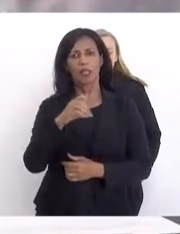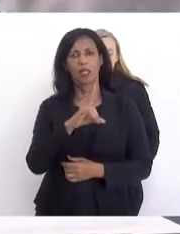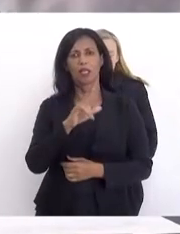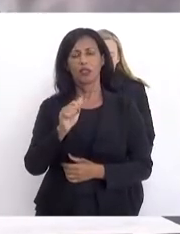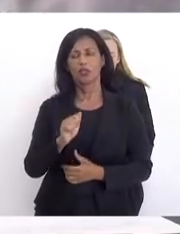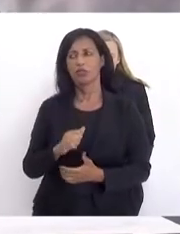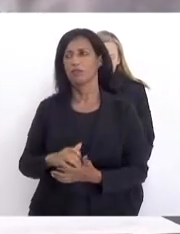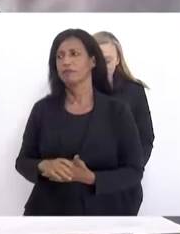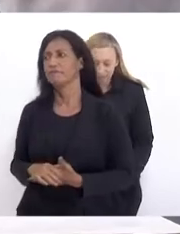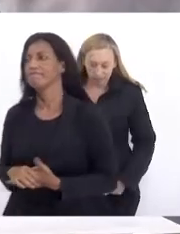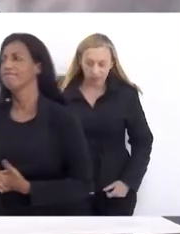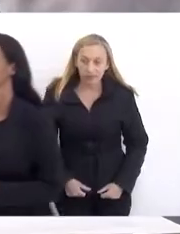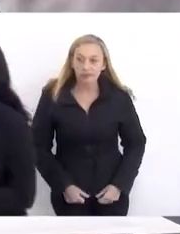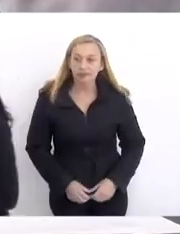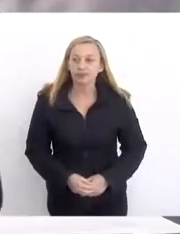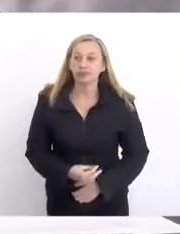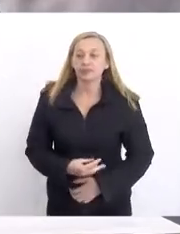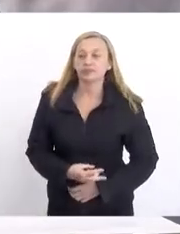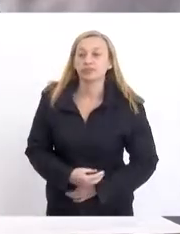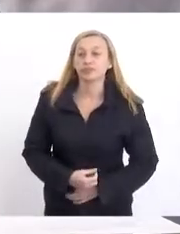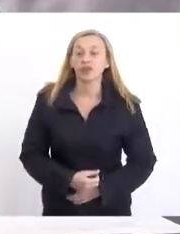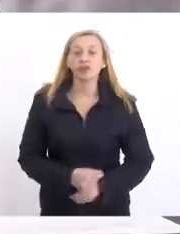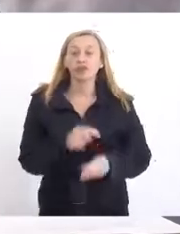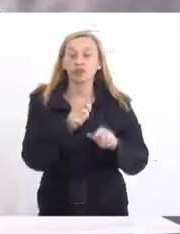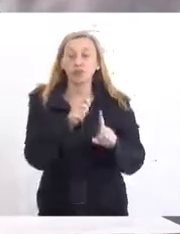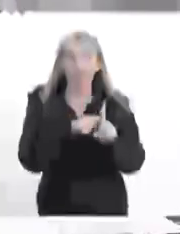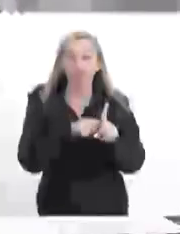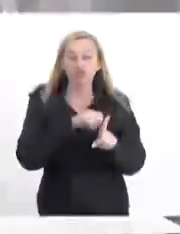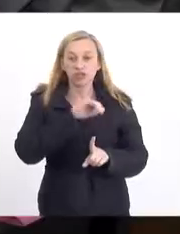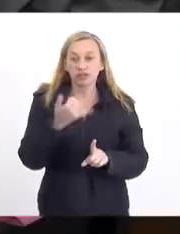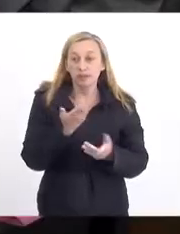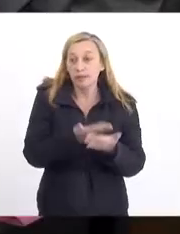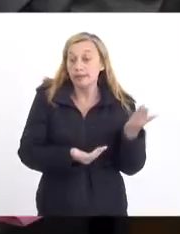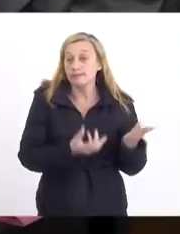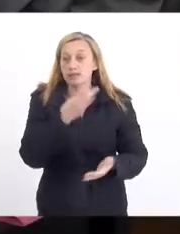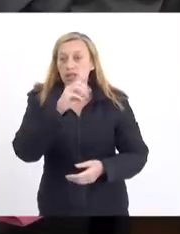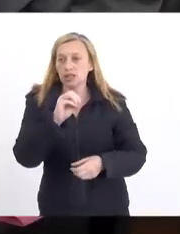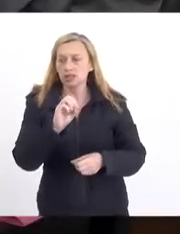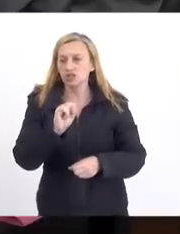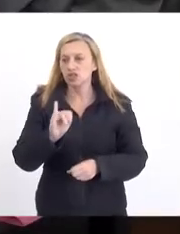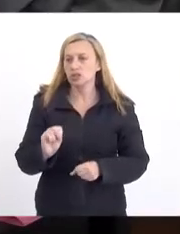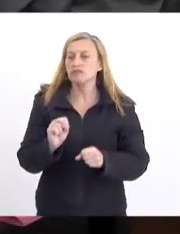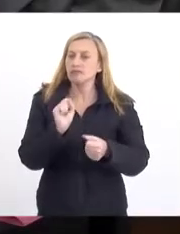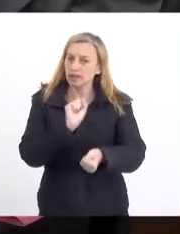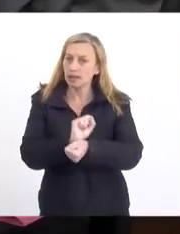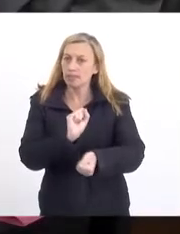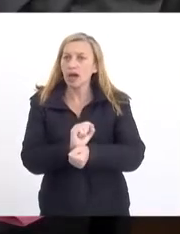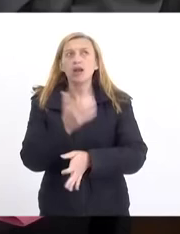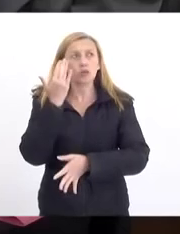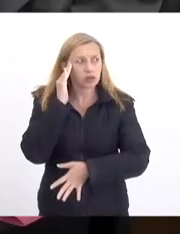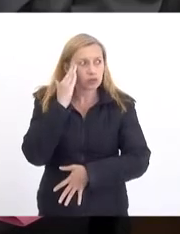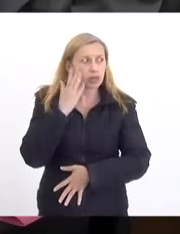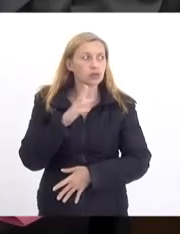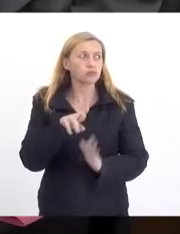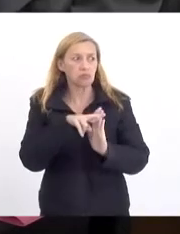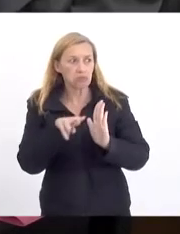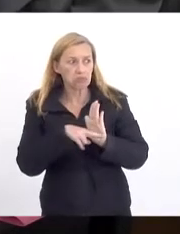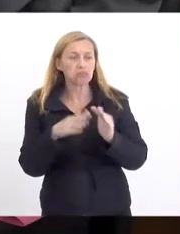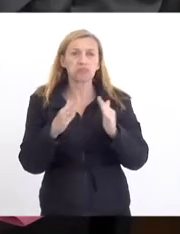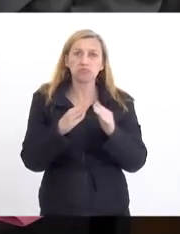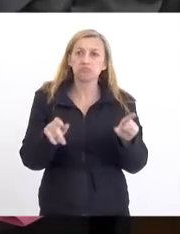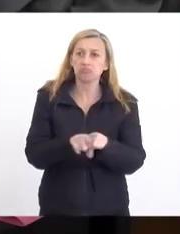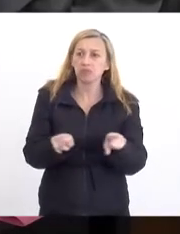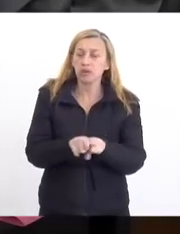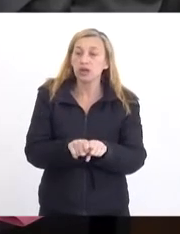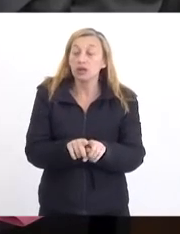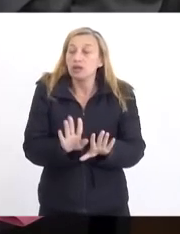pela frente, né? Porque vai ter o recesso. O recesso, eu entendo, e o regimento também, é a